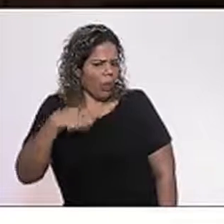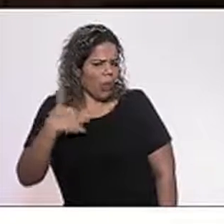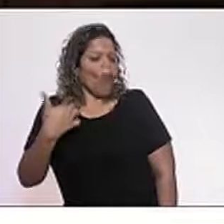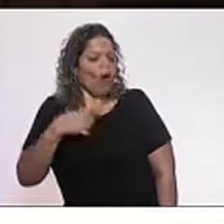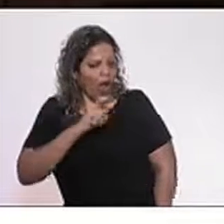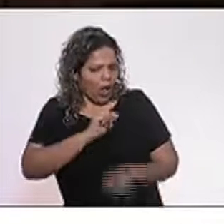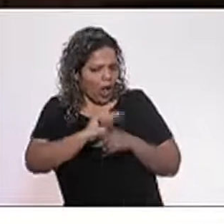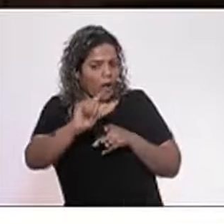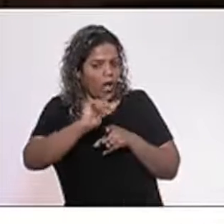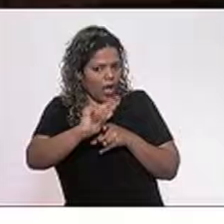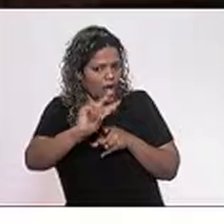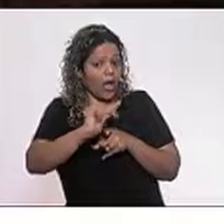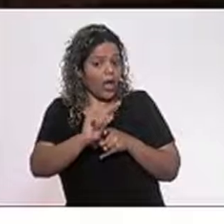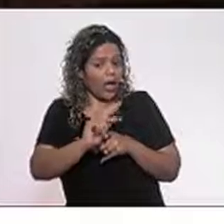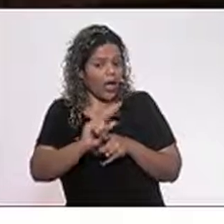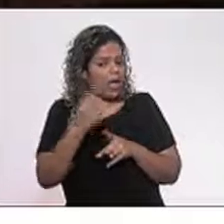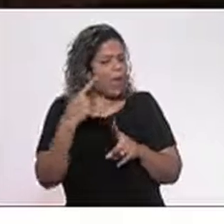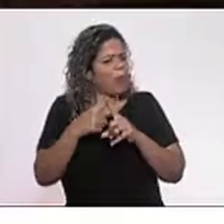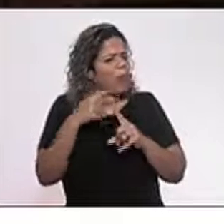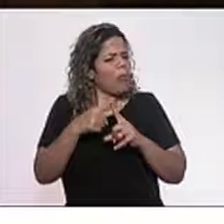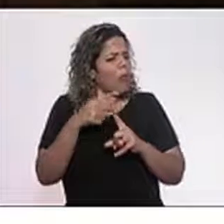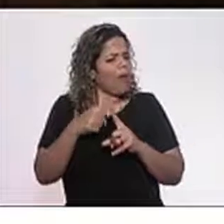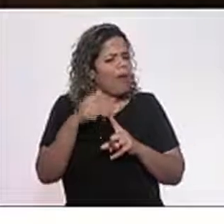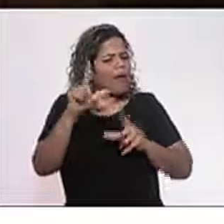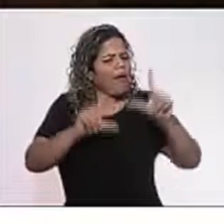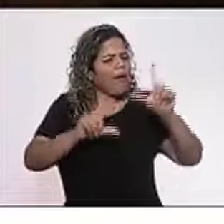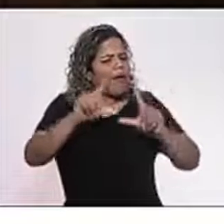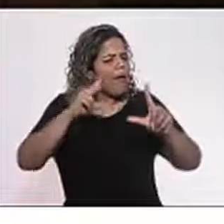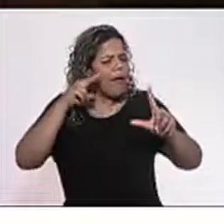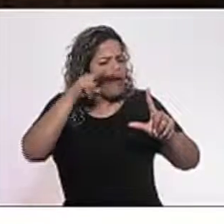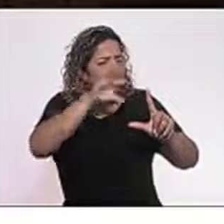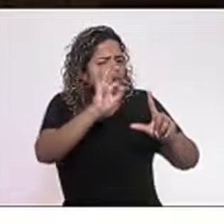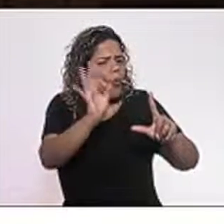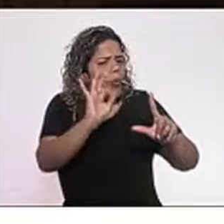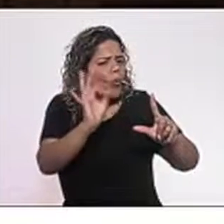tive que alugar. Por que a imprensa não vê isso?